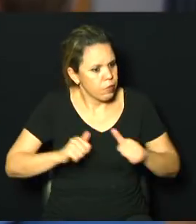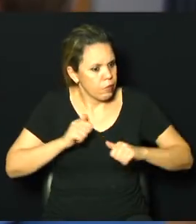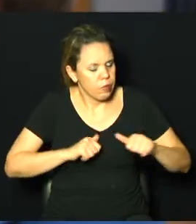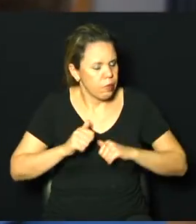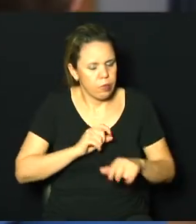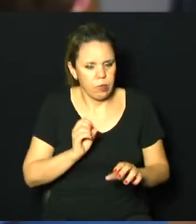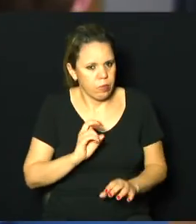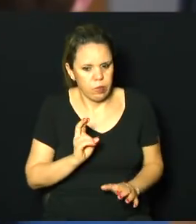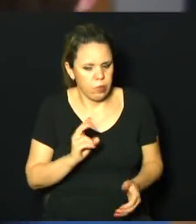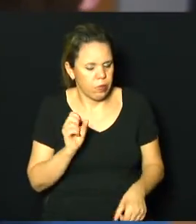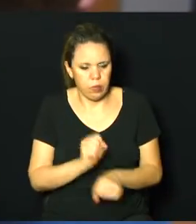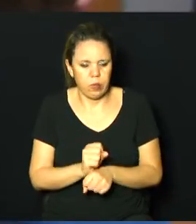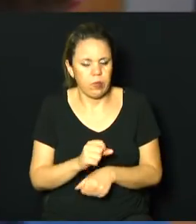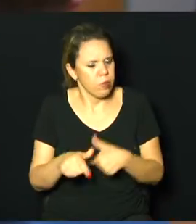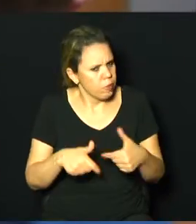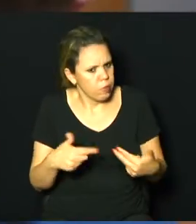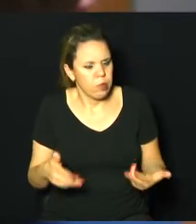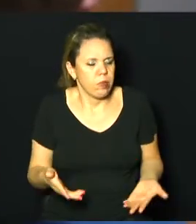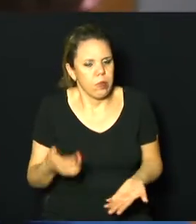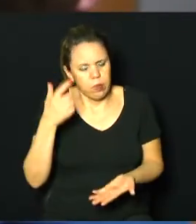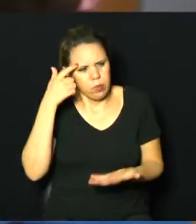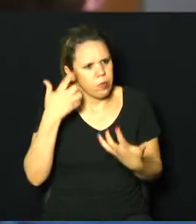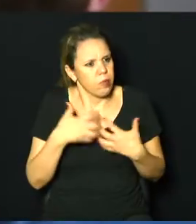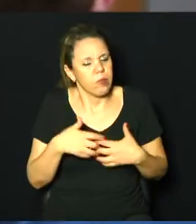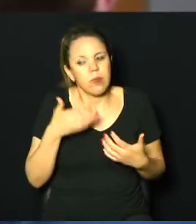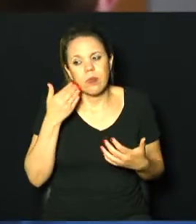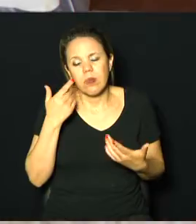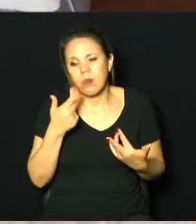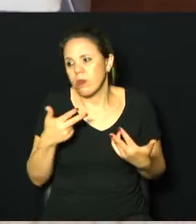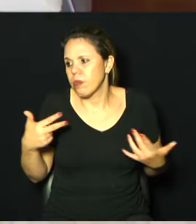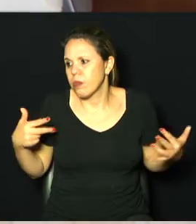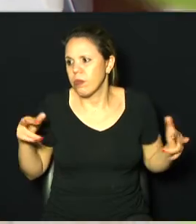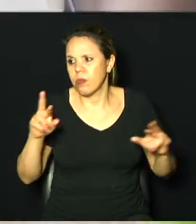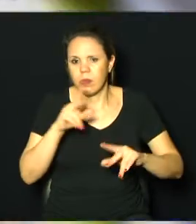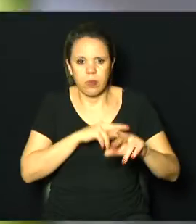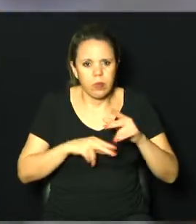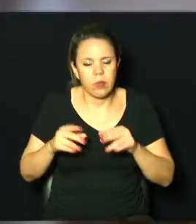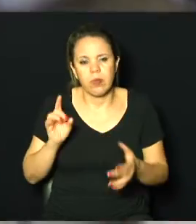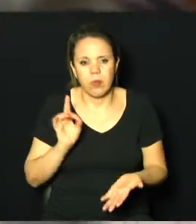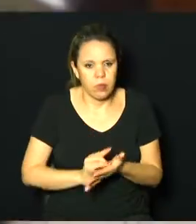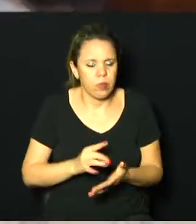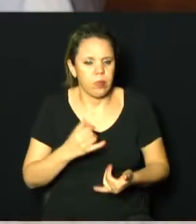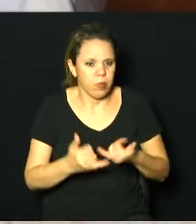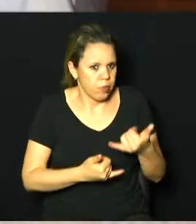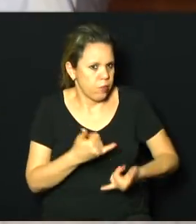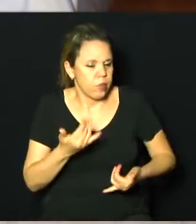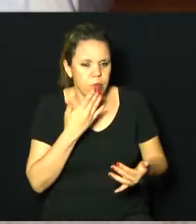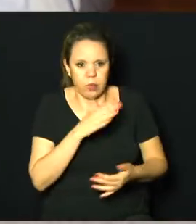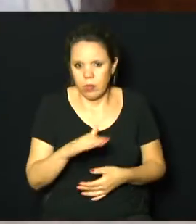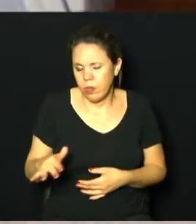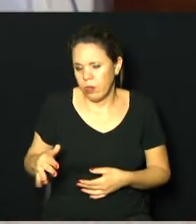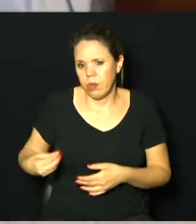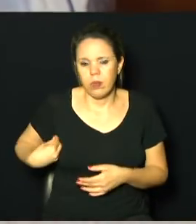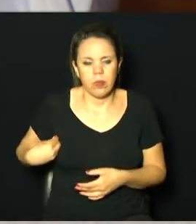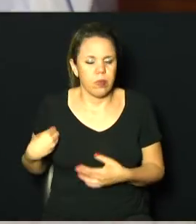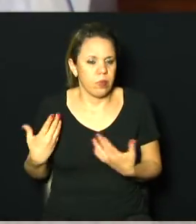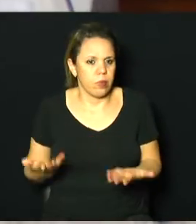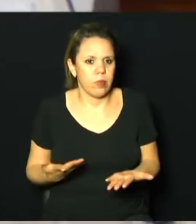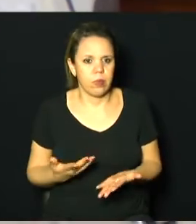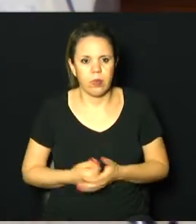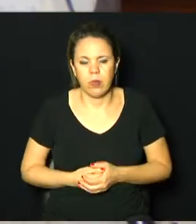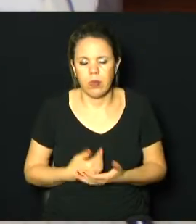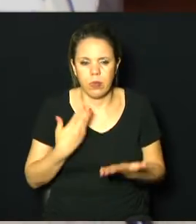e não paro, né, para apreciar as outras coisas, para de fato brincar com as crianças, estar ali brincando, para de